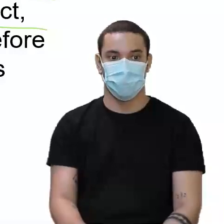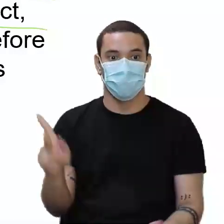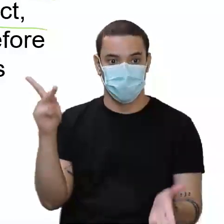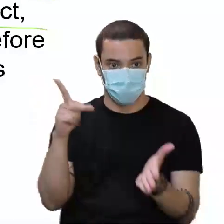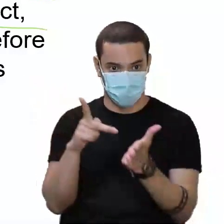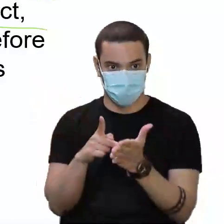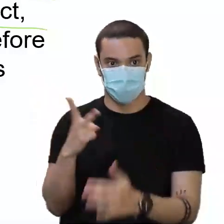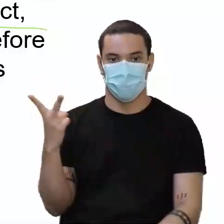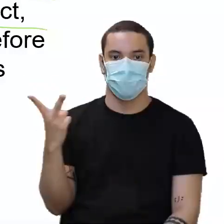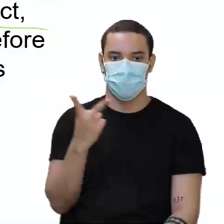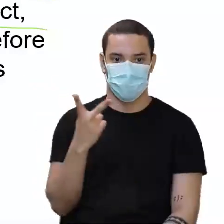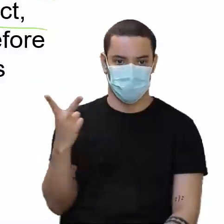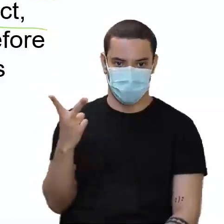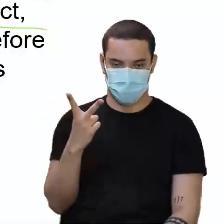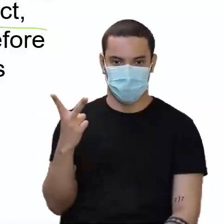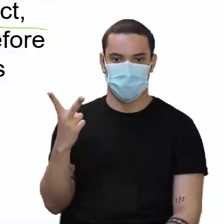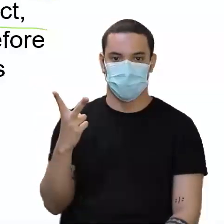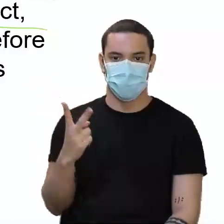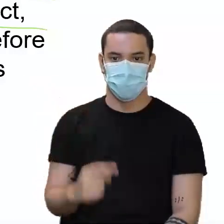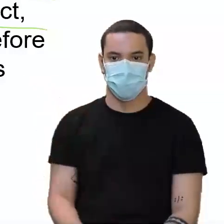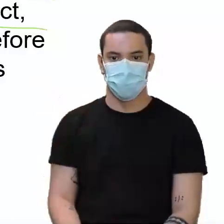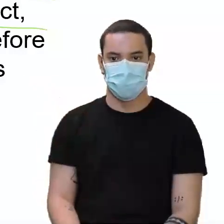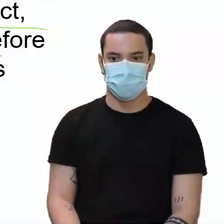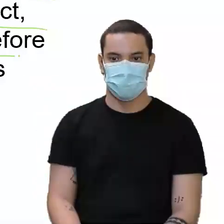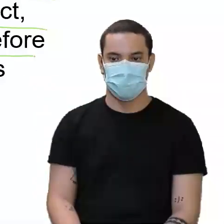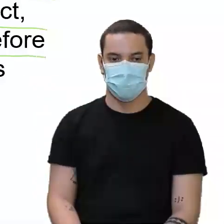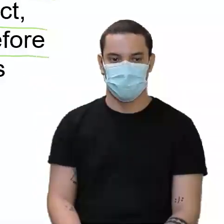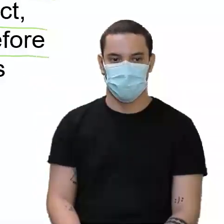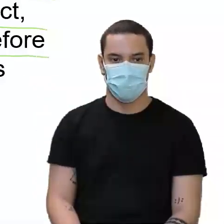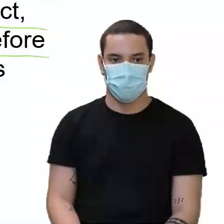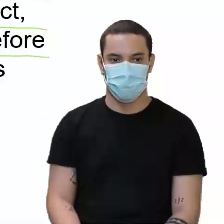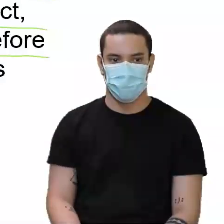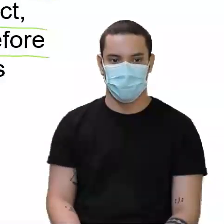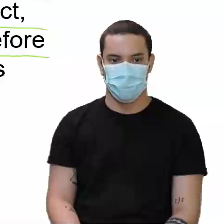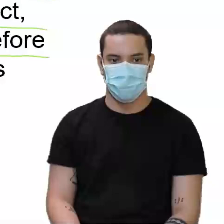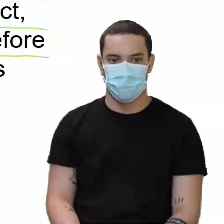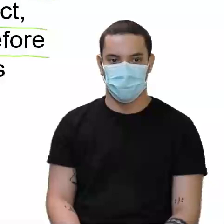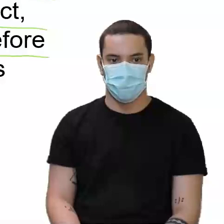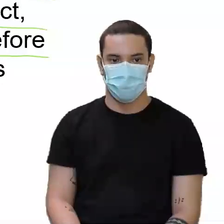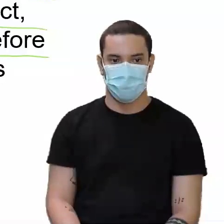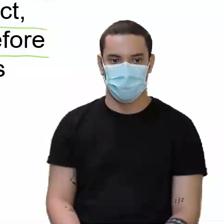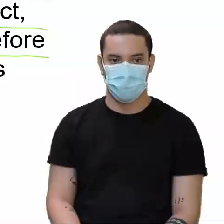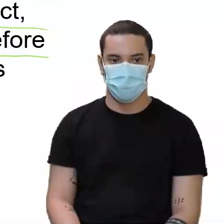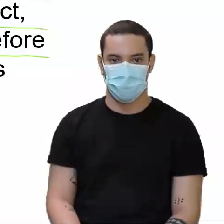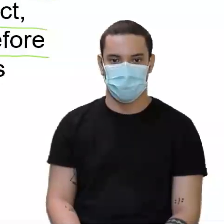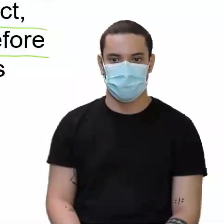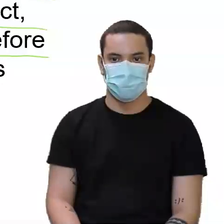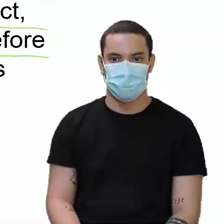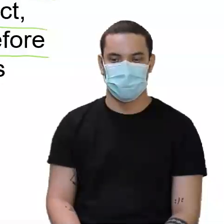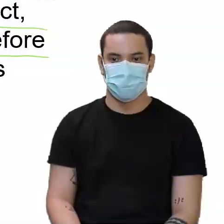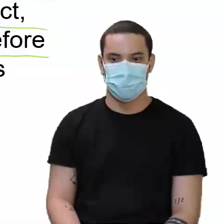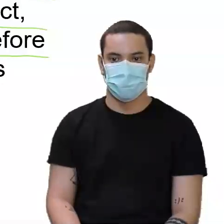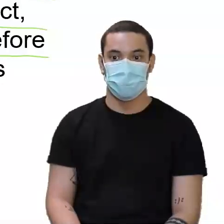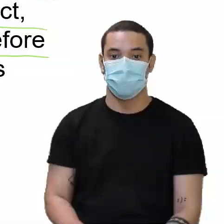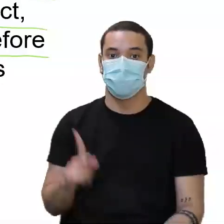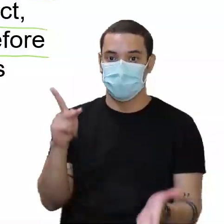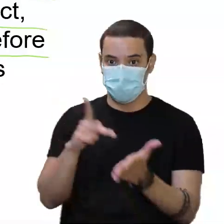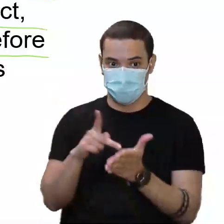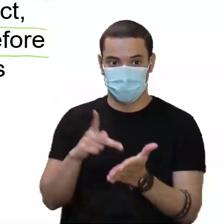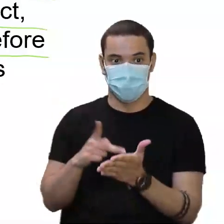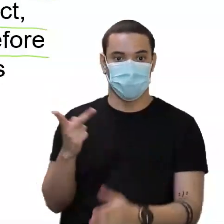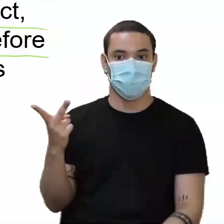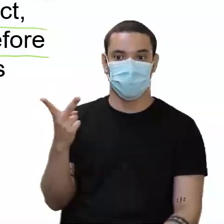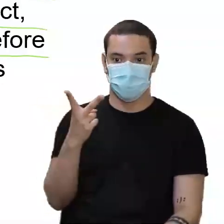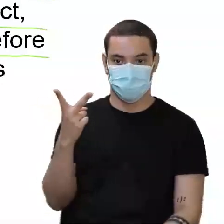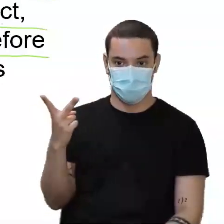Danny and Emily had never danced in front of anyone before the competition. Eita, olha aí, ó. In fact,